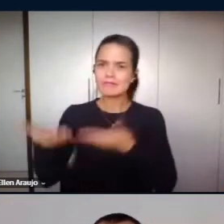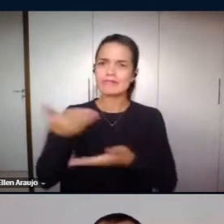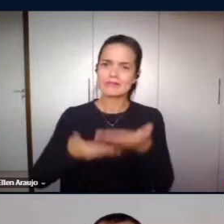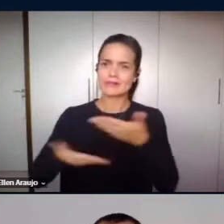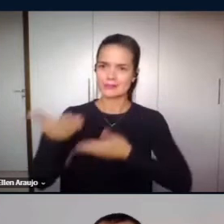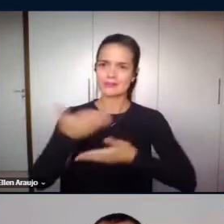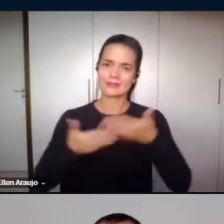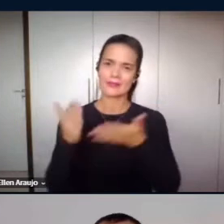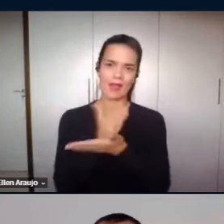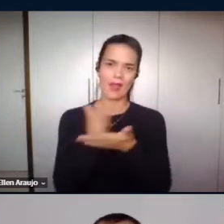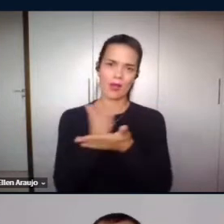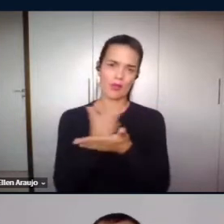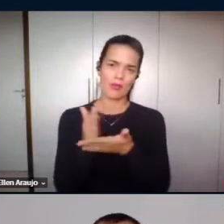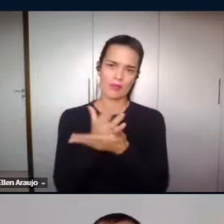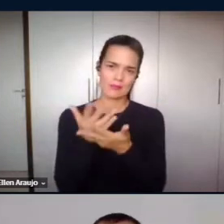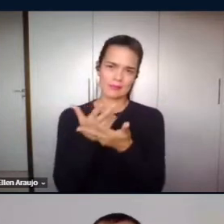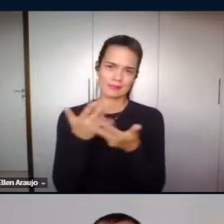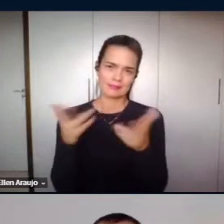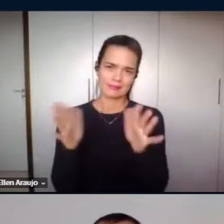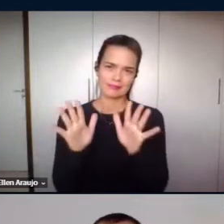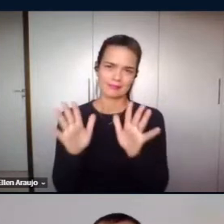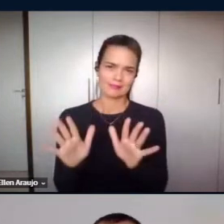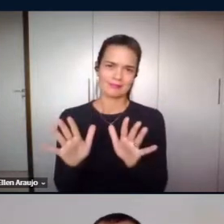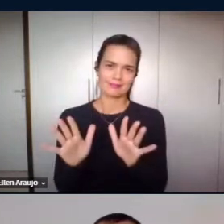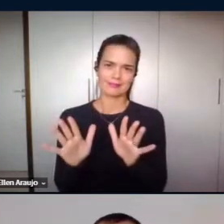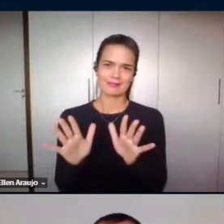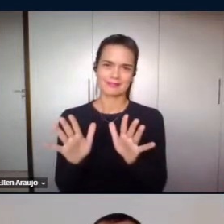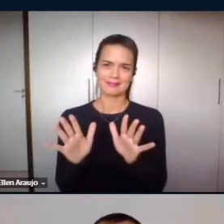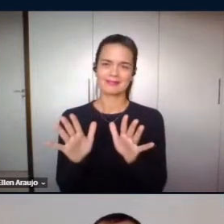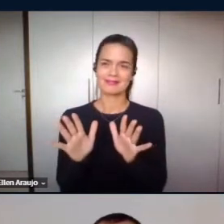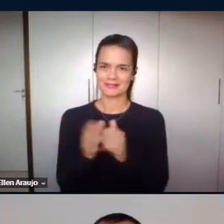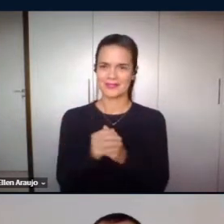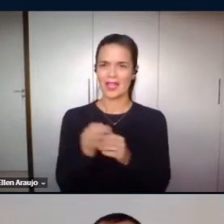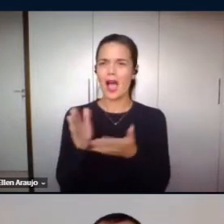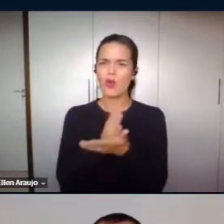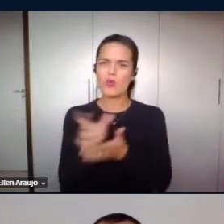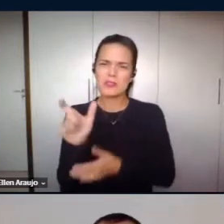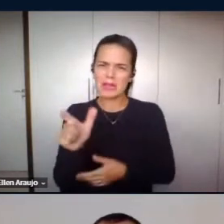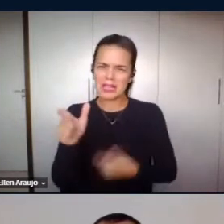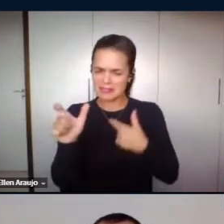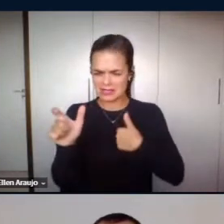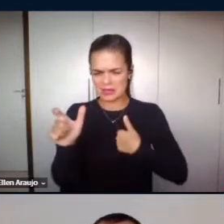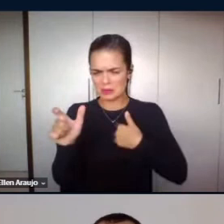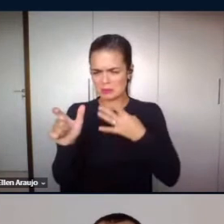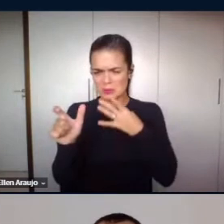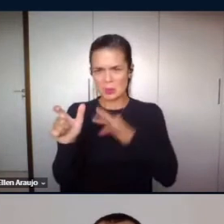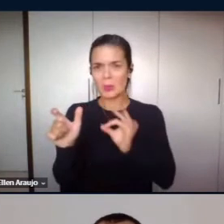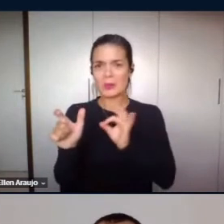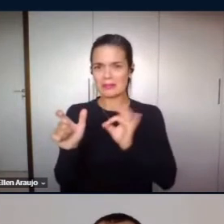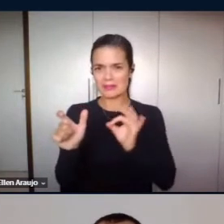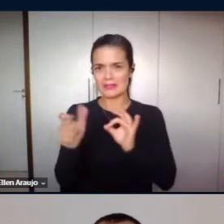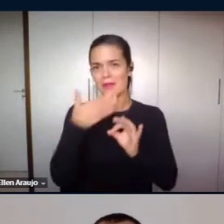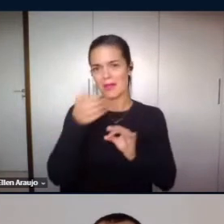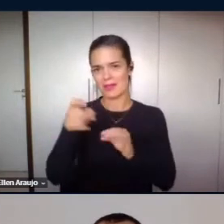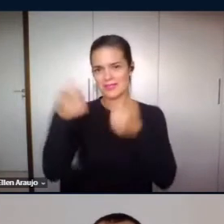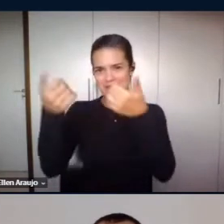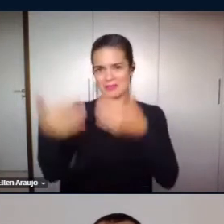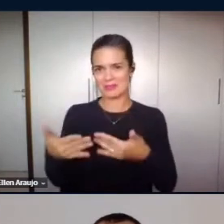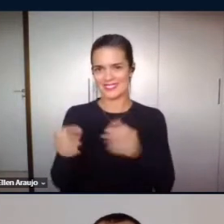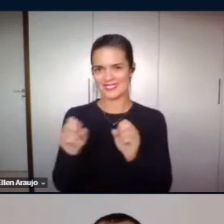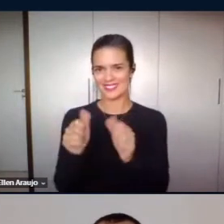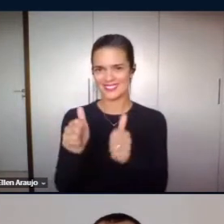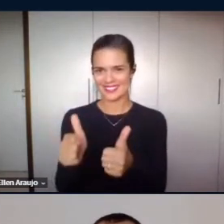assim, eu não, tal palavra, eu não sei o que significa, então eu gostaria que tu me explicasse, algo desse tipo, tá